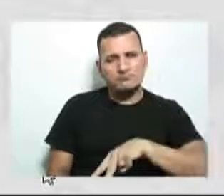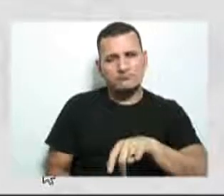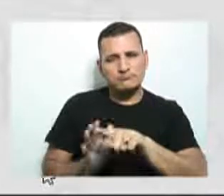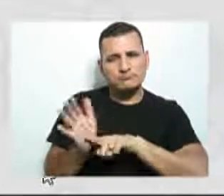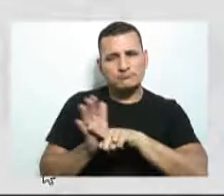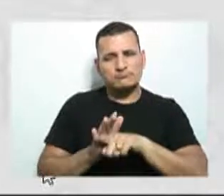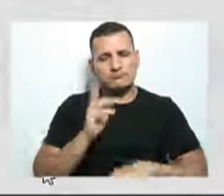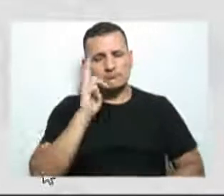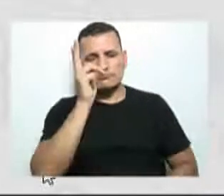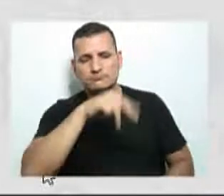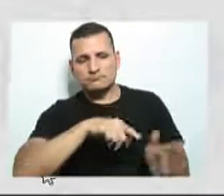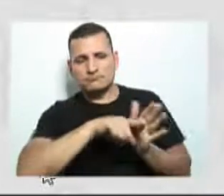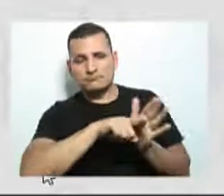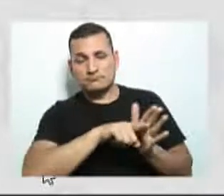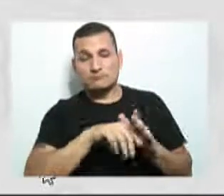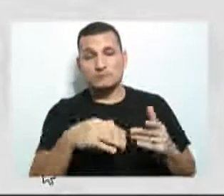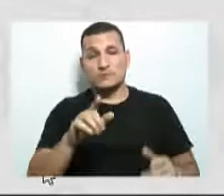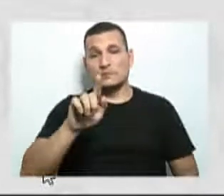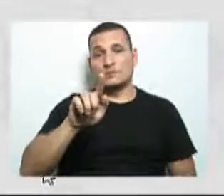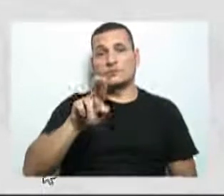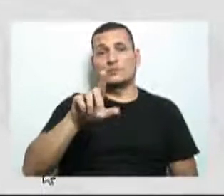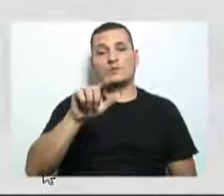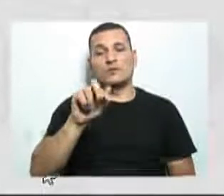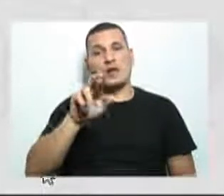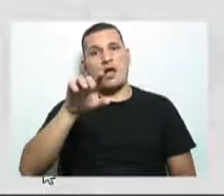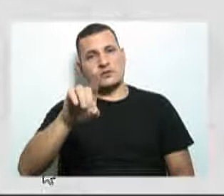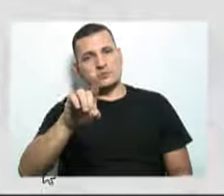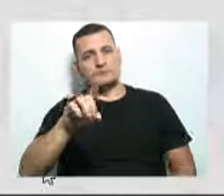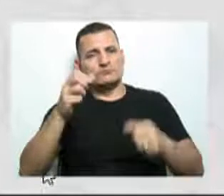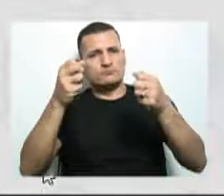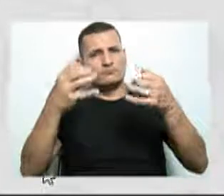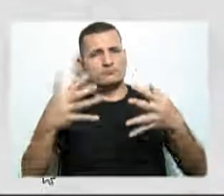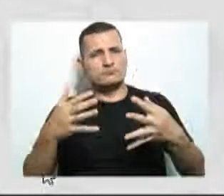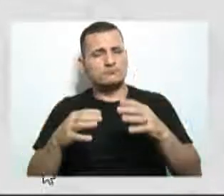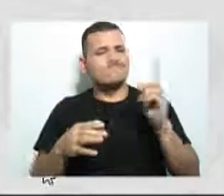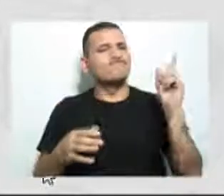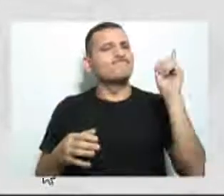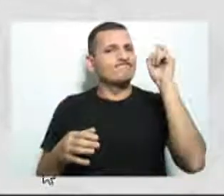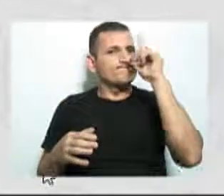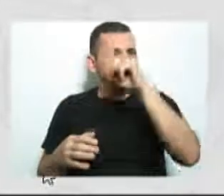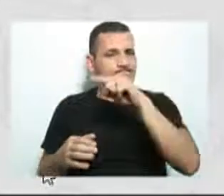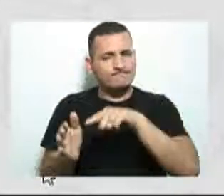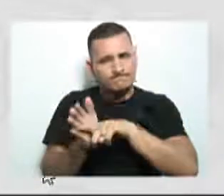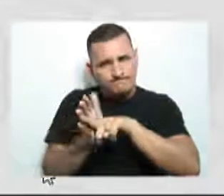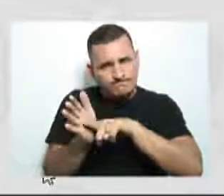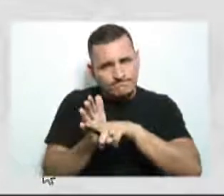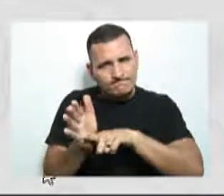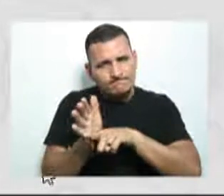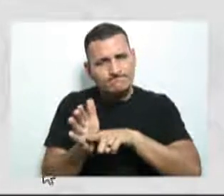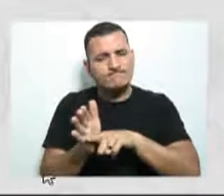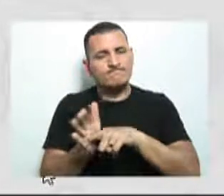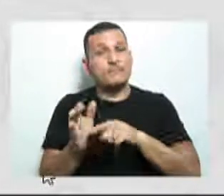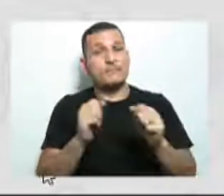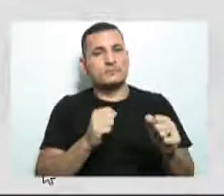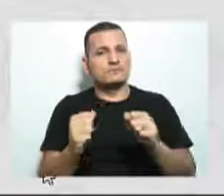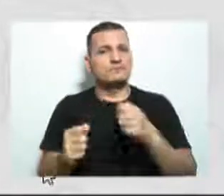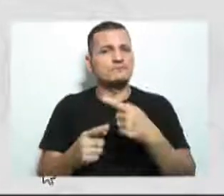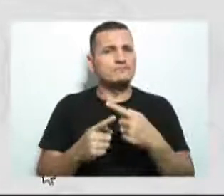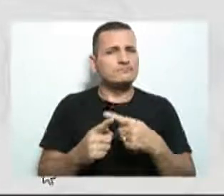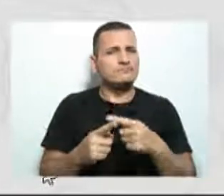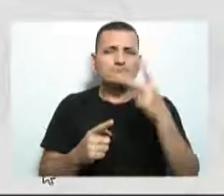né? Conforme o Goulart aqui, é bastante difícil diagnosticar o poder, porque é comum